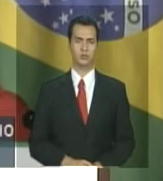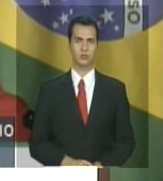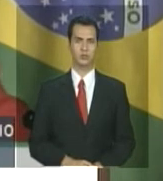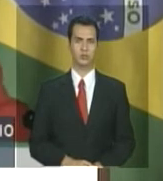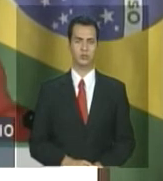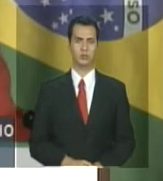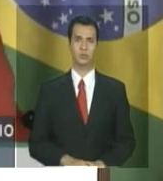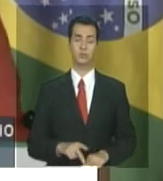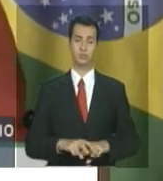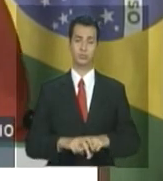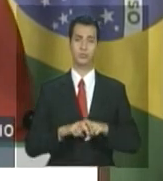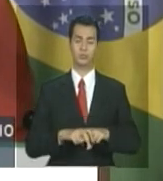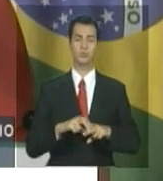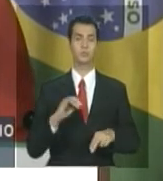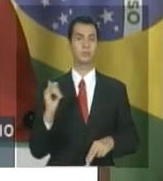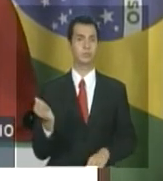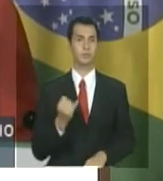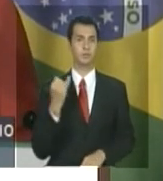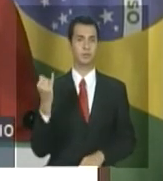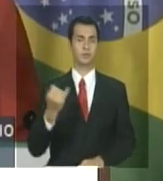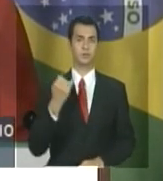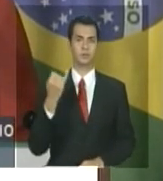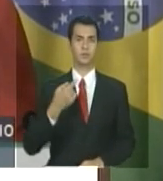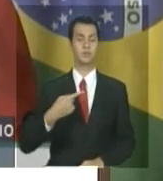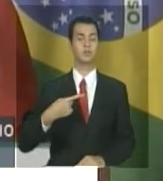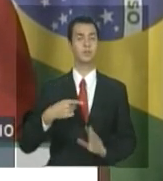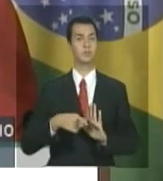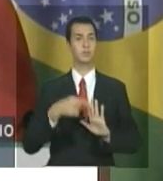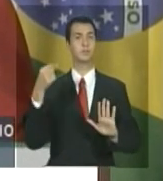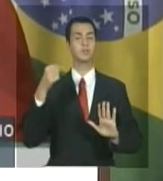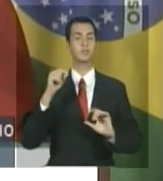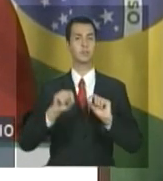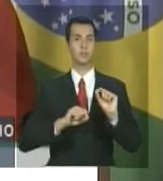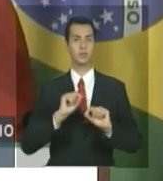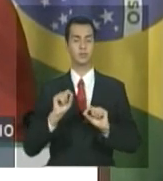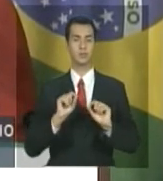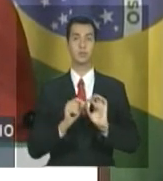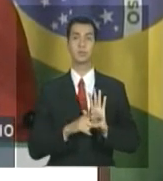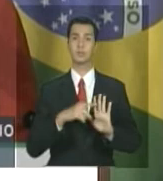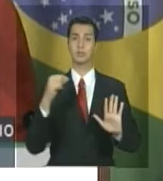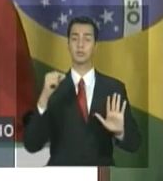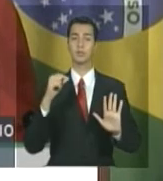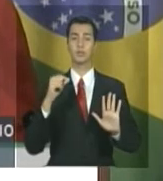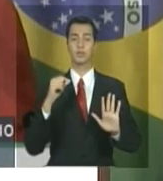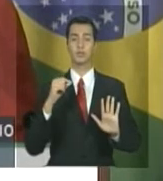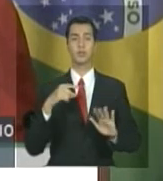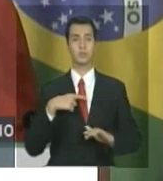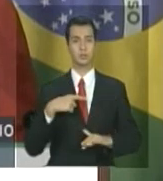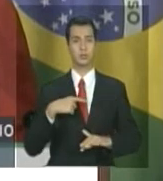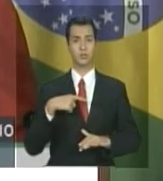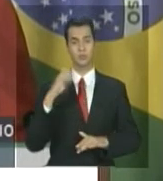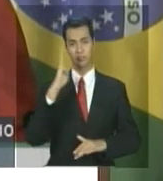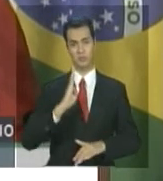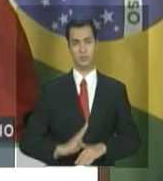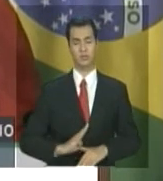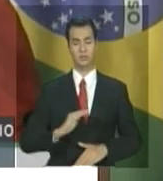Portanto, é importante que a gente destaque que o desenvolvimento econômico